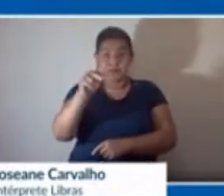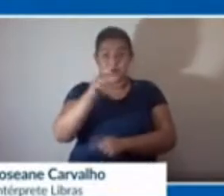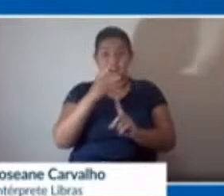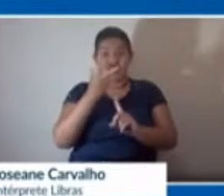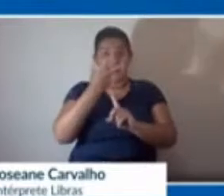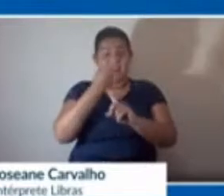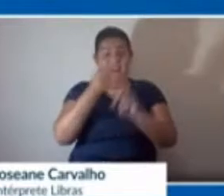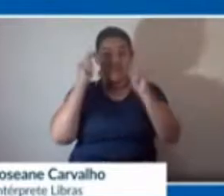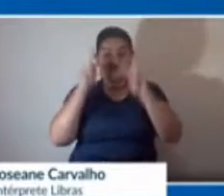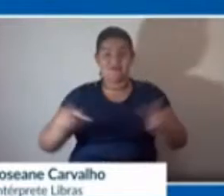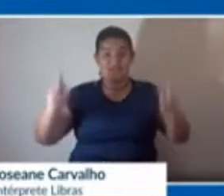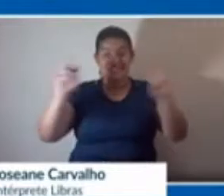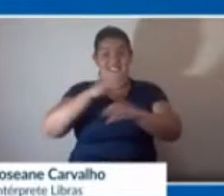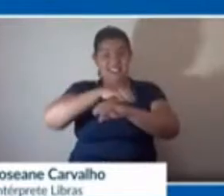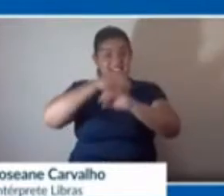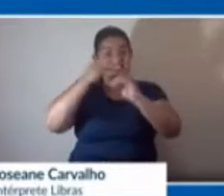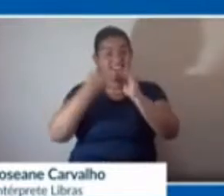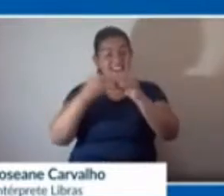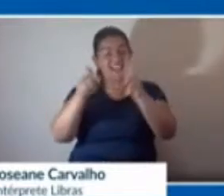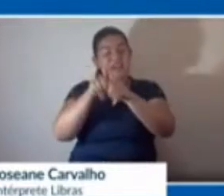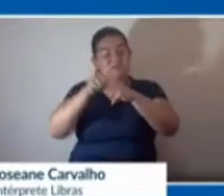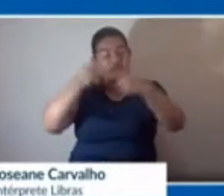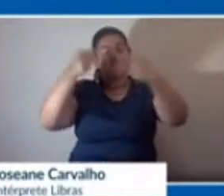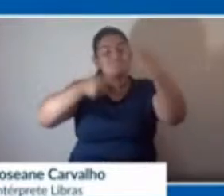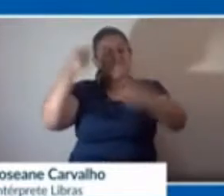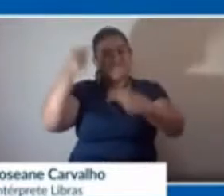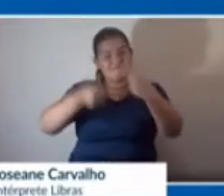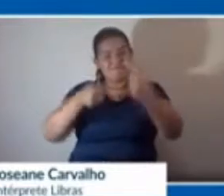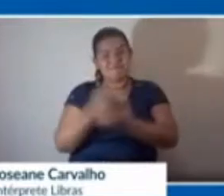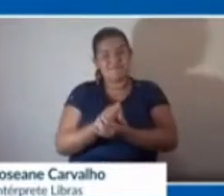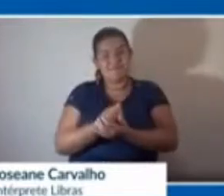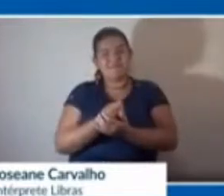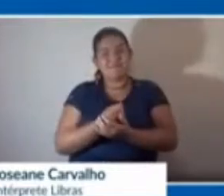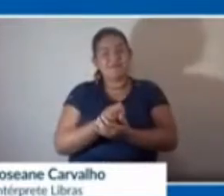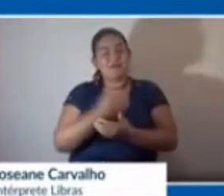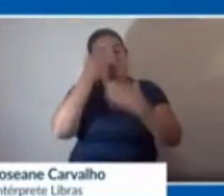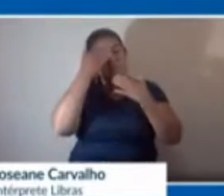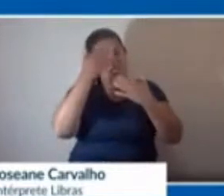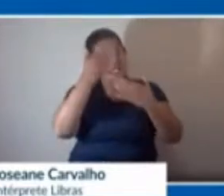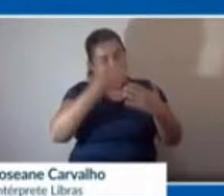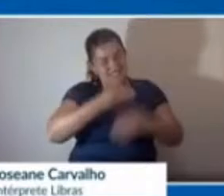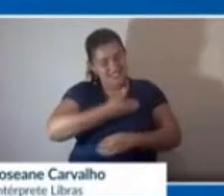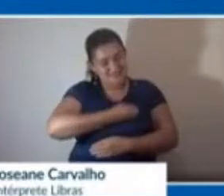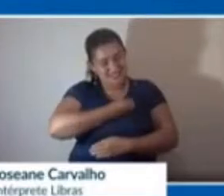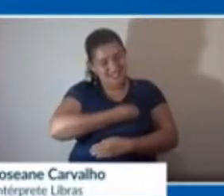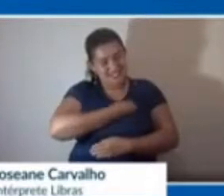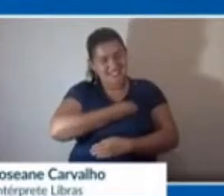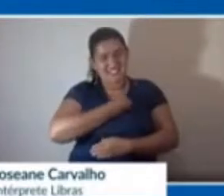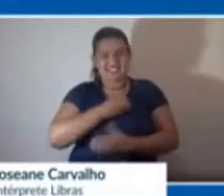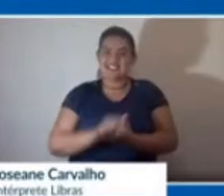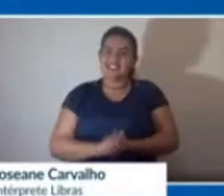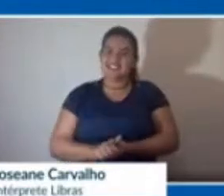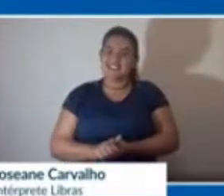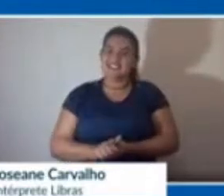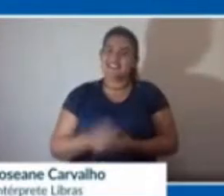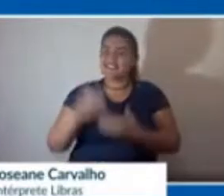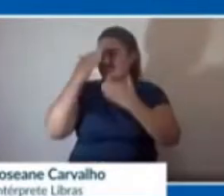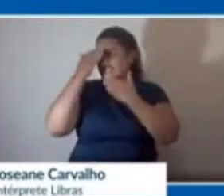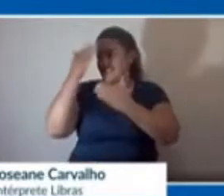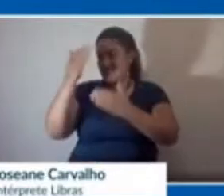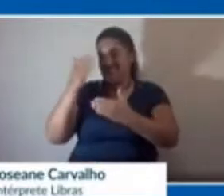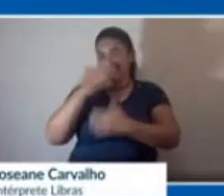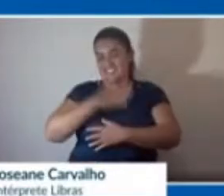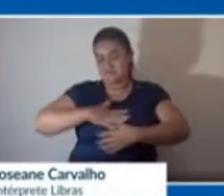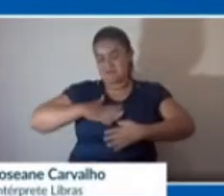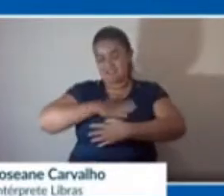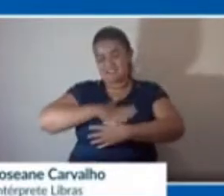da UFG, também vai participar dessa conversa com a gente. Carla, muito obrigada pela sua presença. Eu que agradeço, um prazer